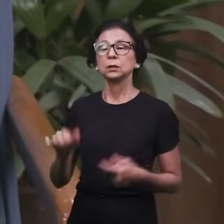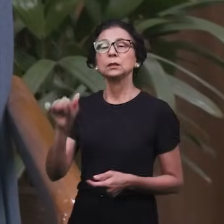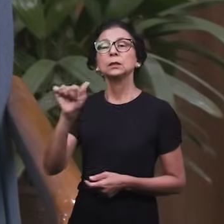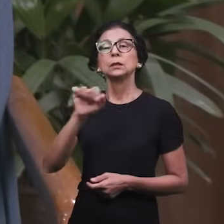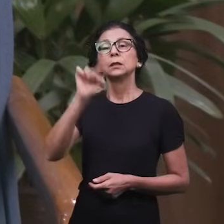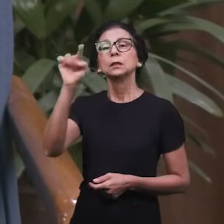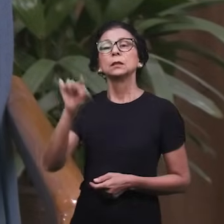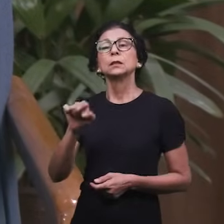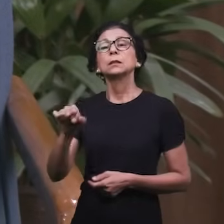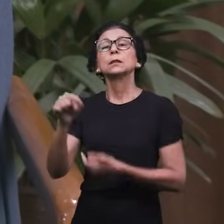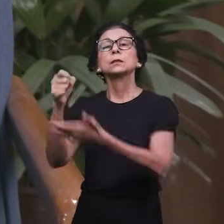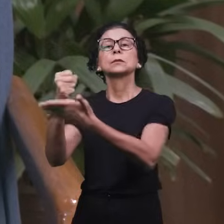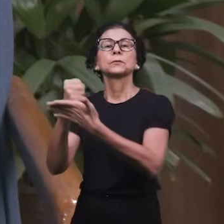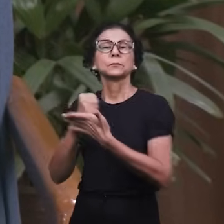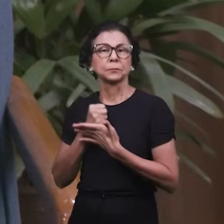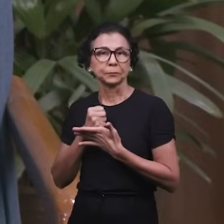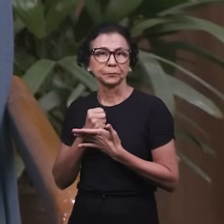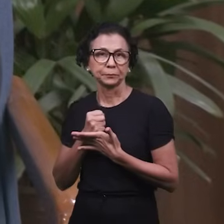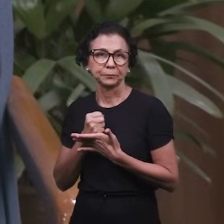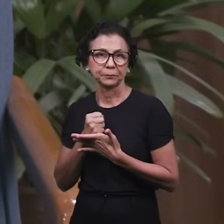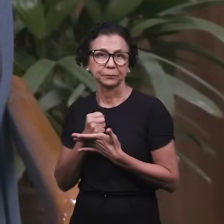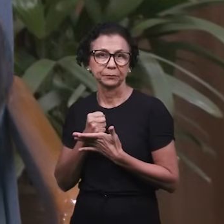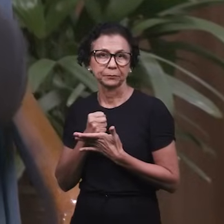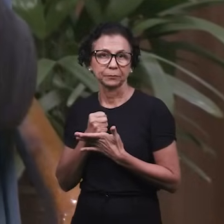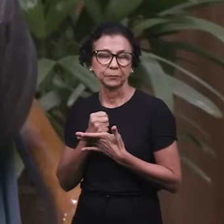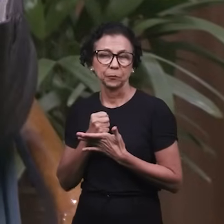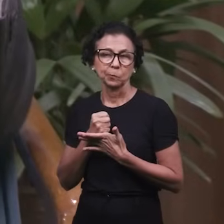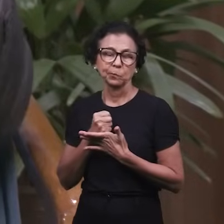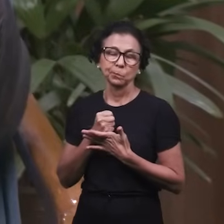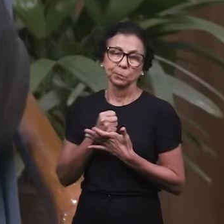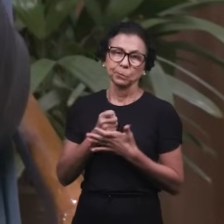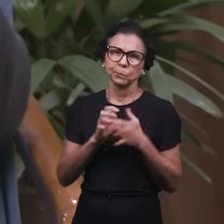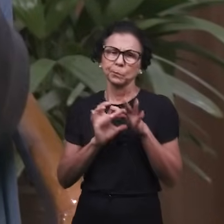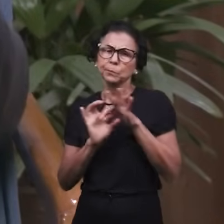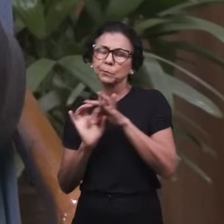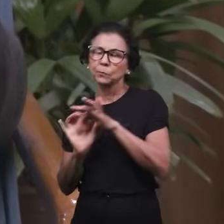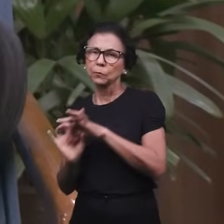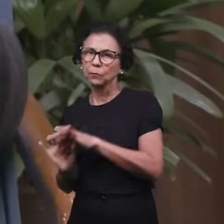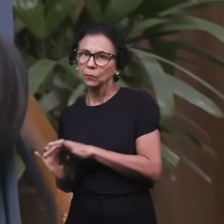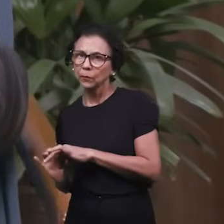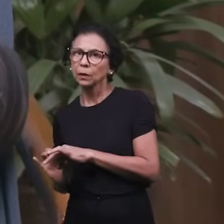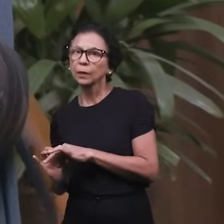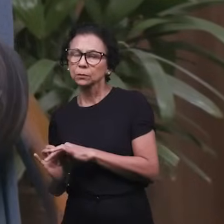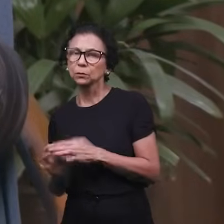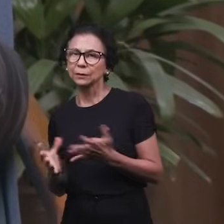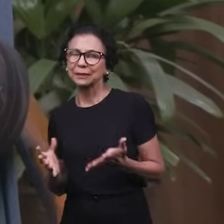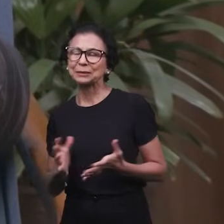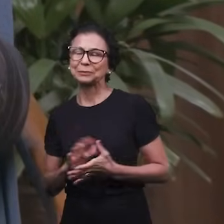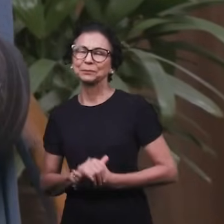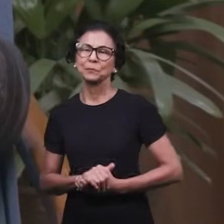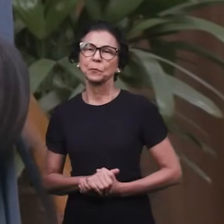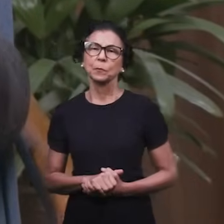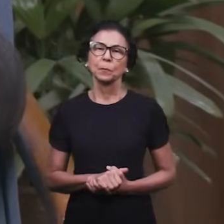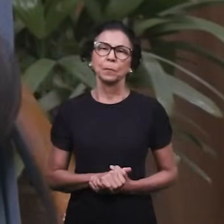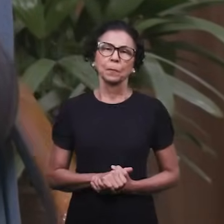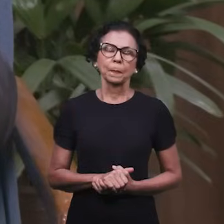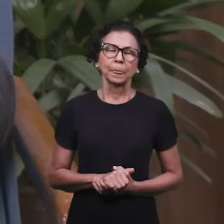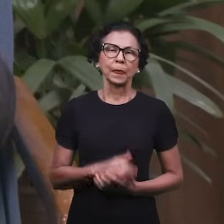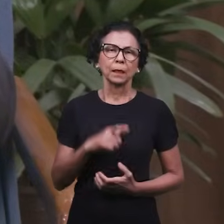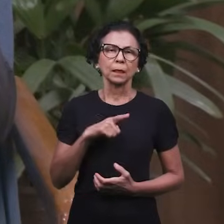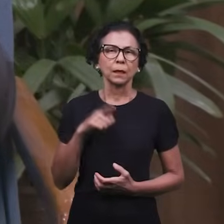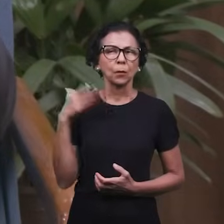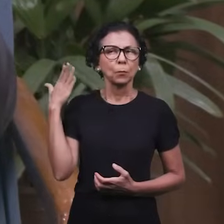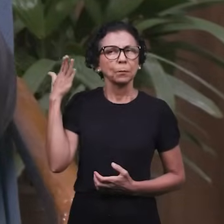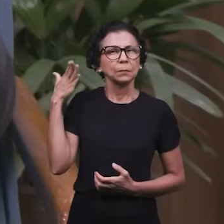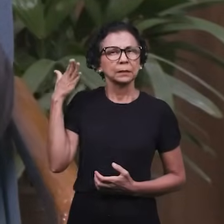Tá? A pergunta é a seguinte: nesse contexto há uma mensagem, vamos falar dela daqui a pouquinho. Há uma